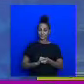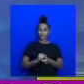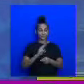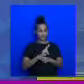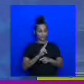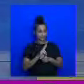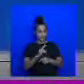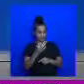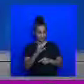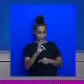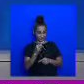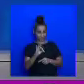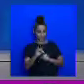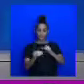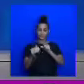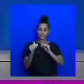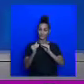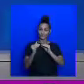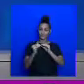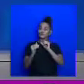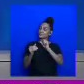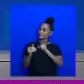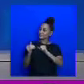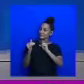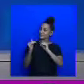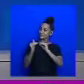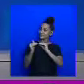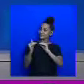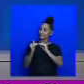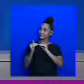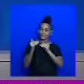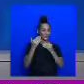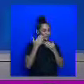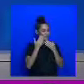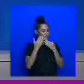Auditoras, confirmam? Sim, confirmo. Sim, confirmo. Obrigado.